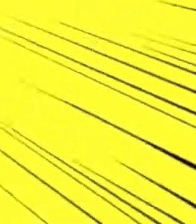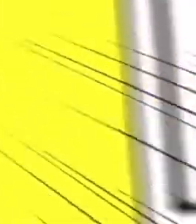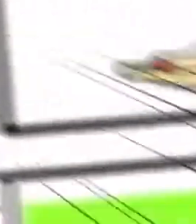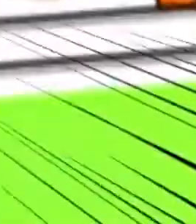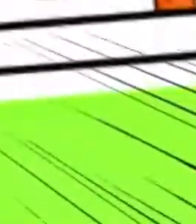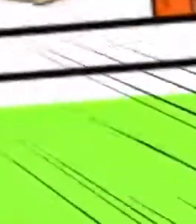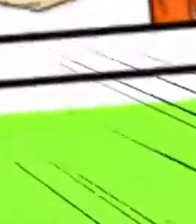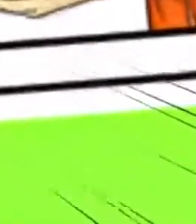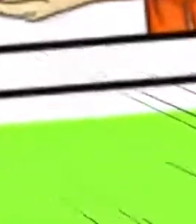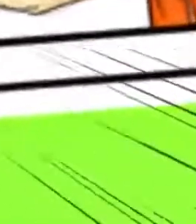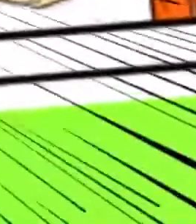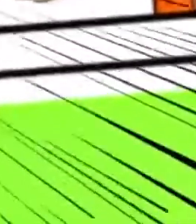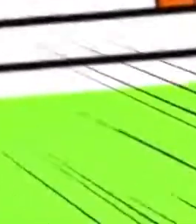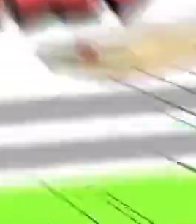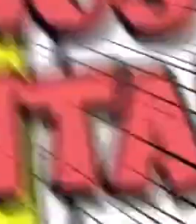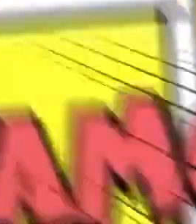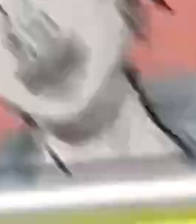Toda